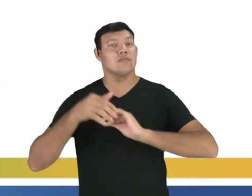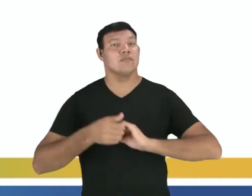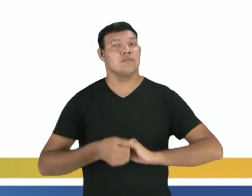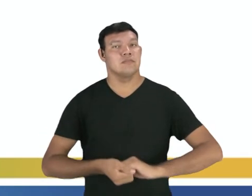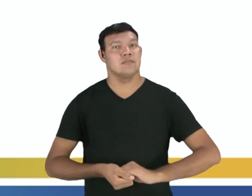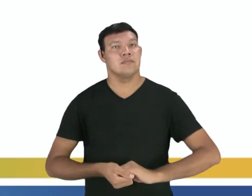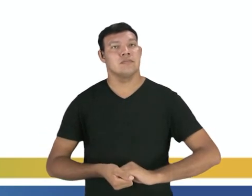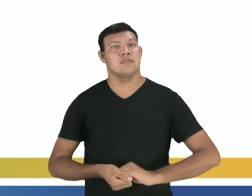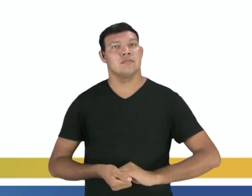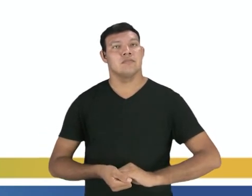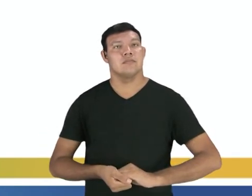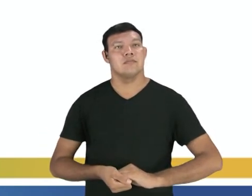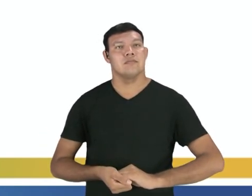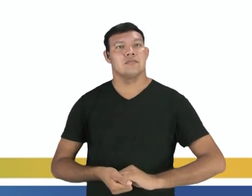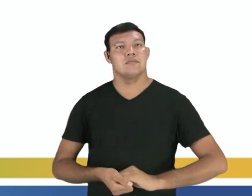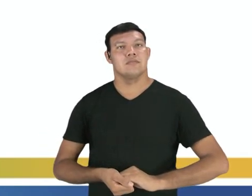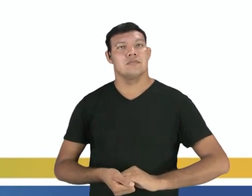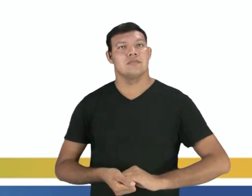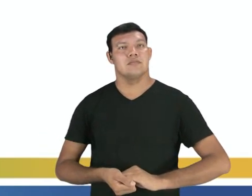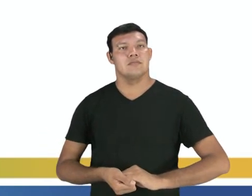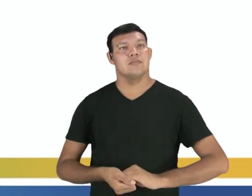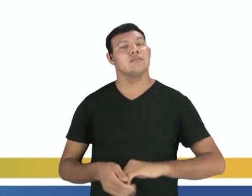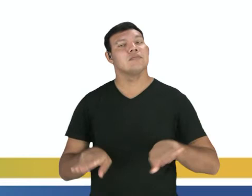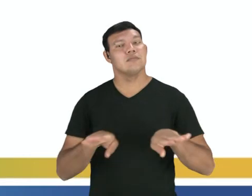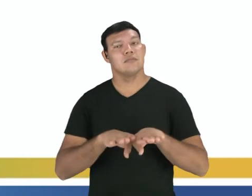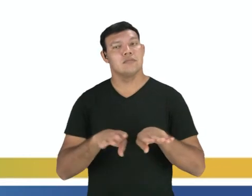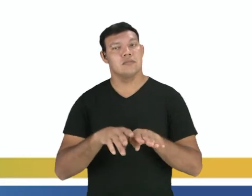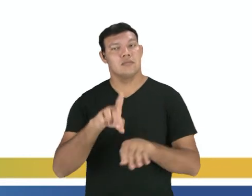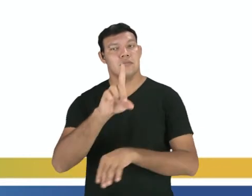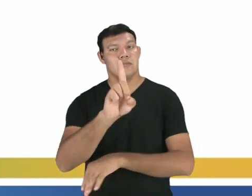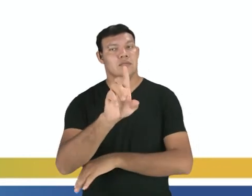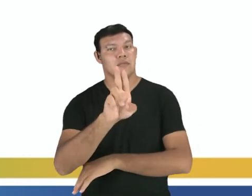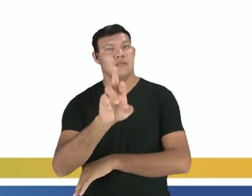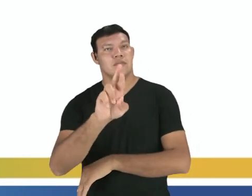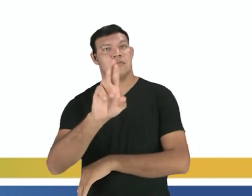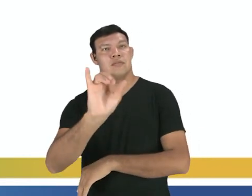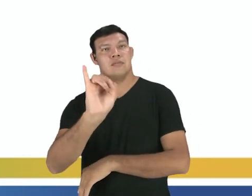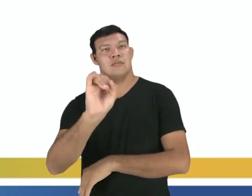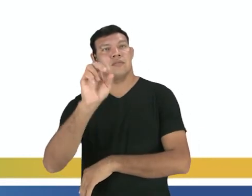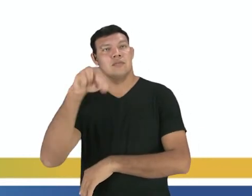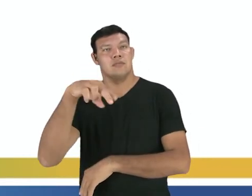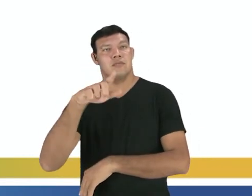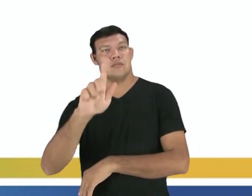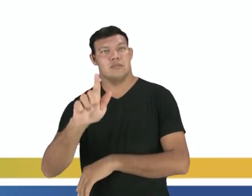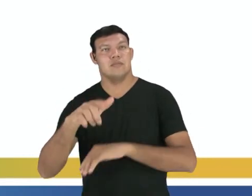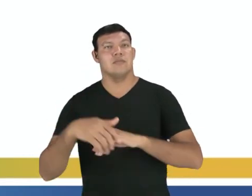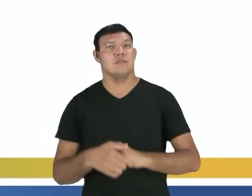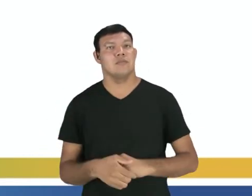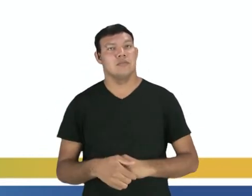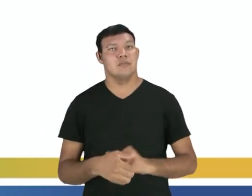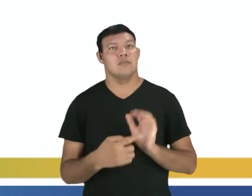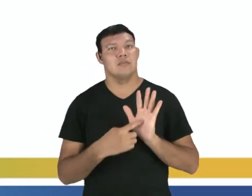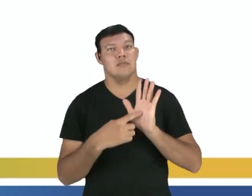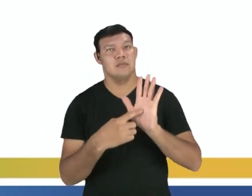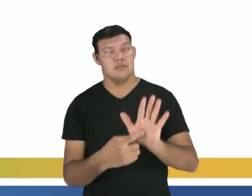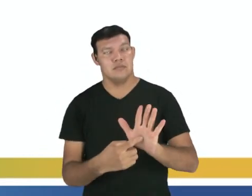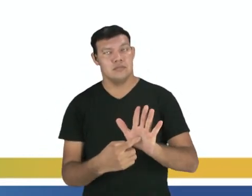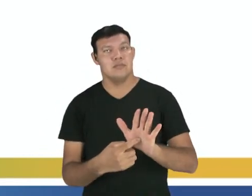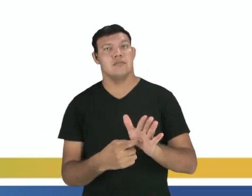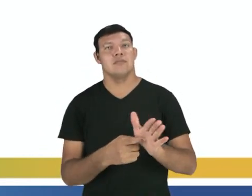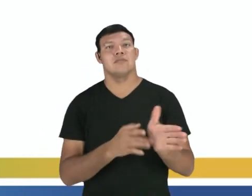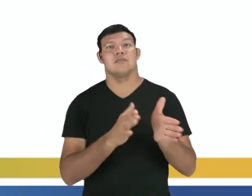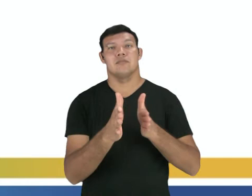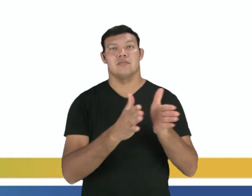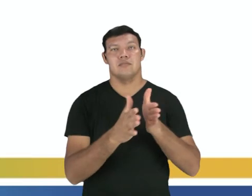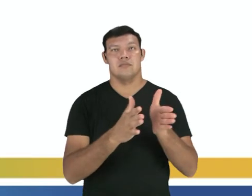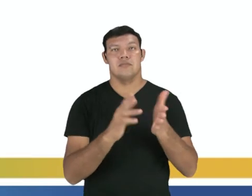determinado outro é nós temos também deu ruim para expressar expressar que algo aconteceu no meio de um período